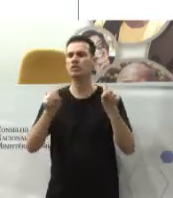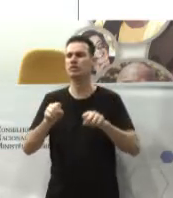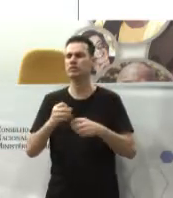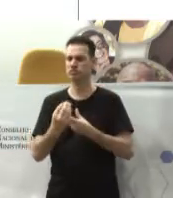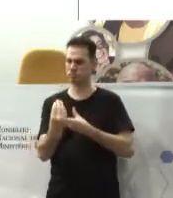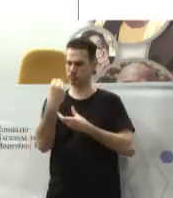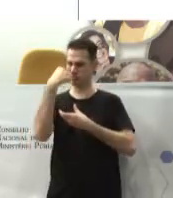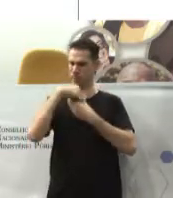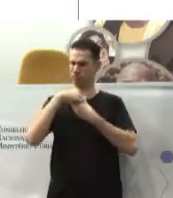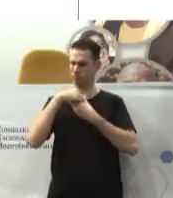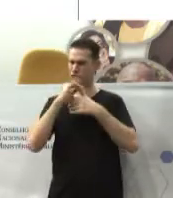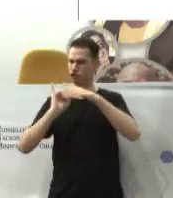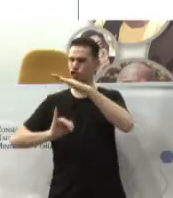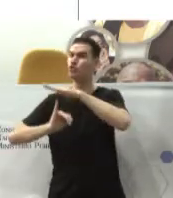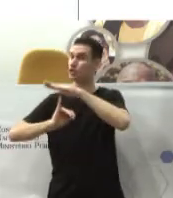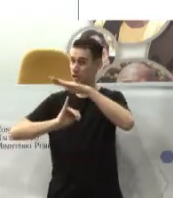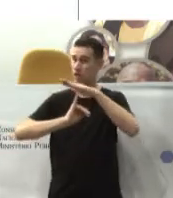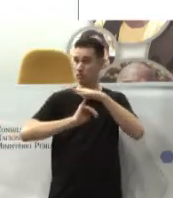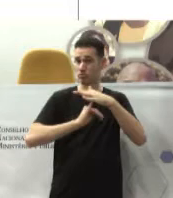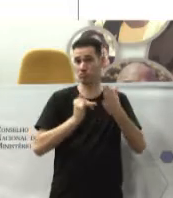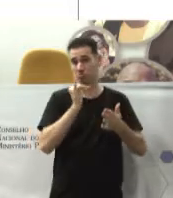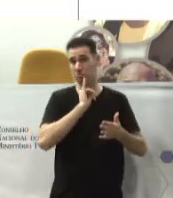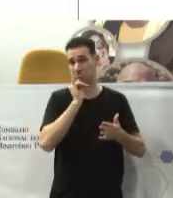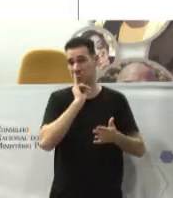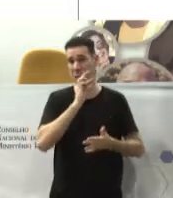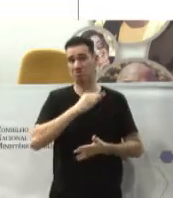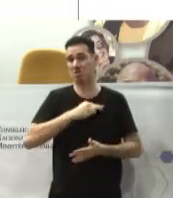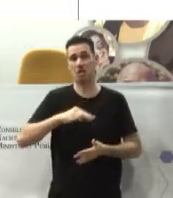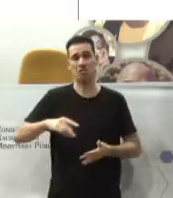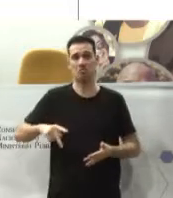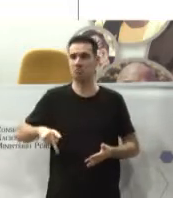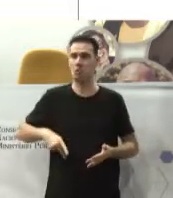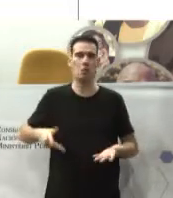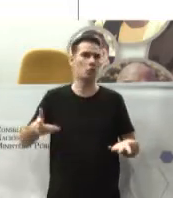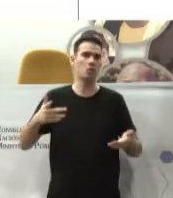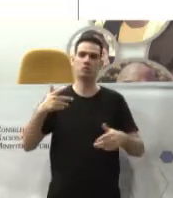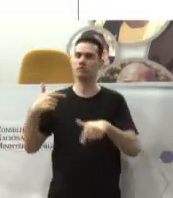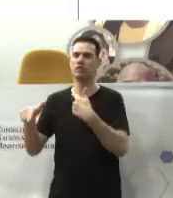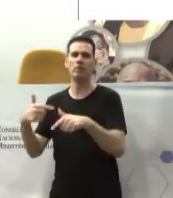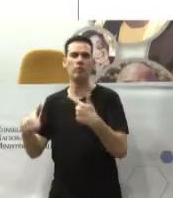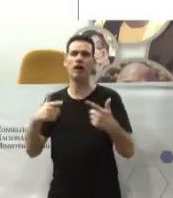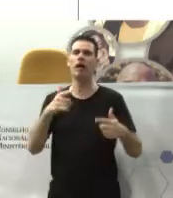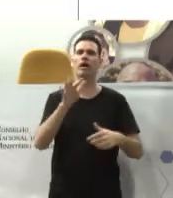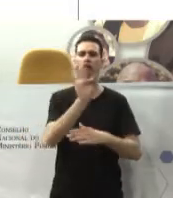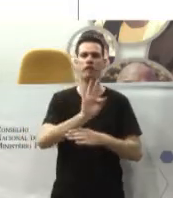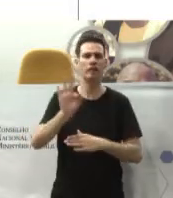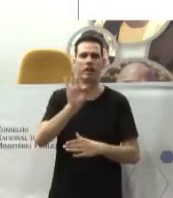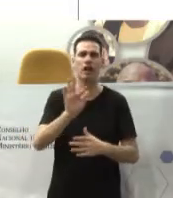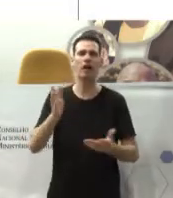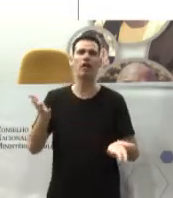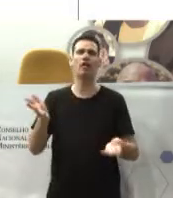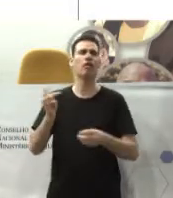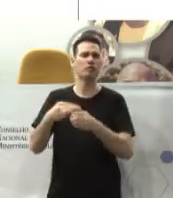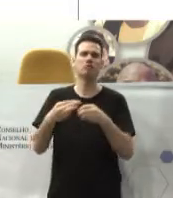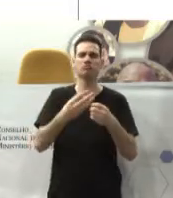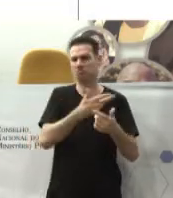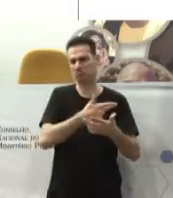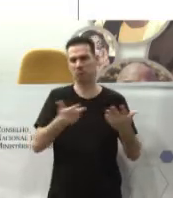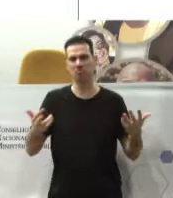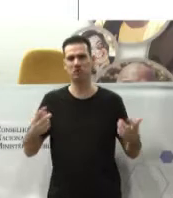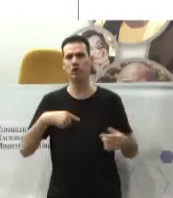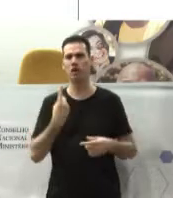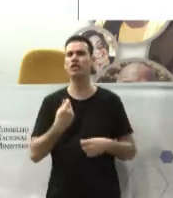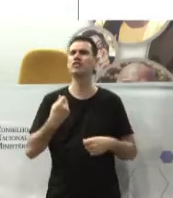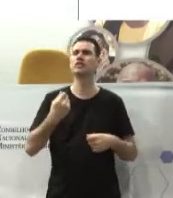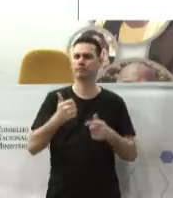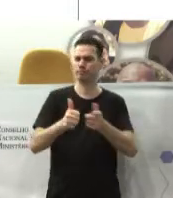mesmos, como instituições que somos, o Ministério Público do Trabalho, o Ministério Público Estadual, o Ministério Público Federal. Em primeiro lugar,